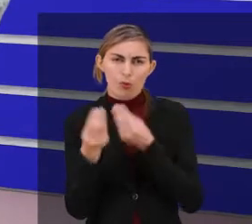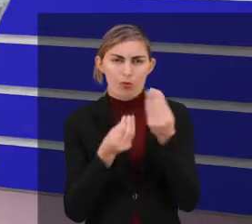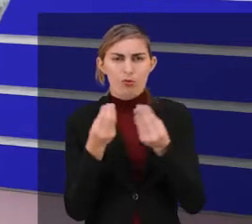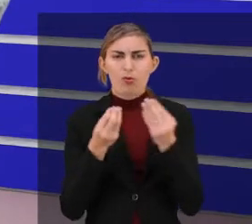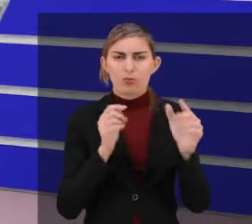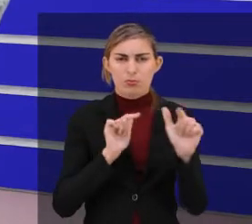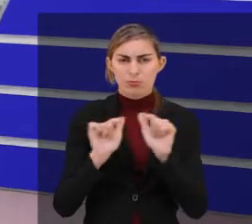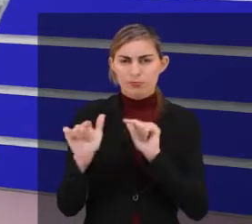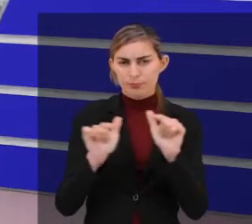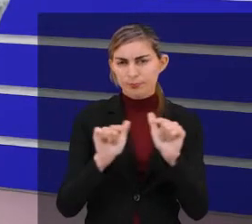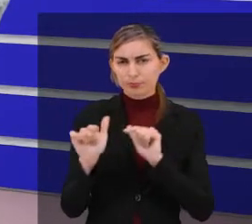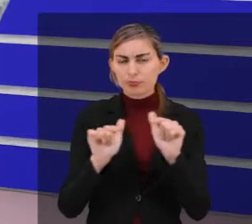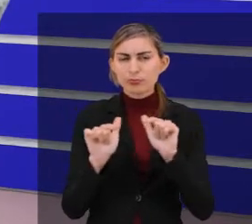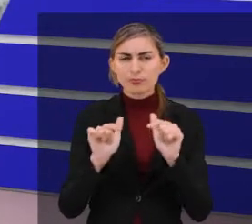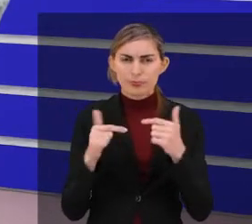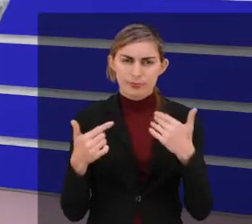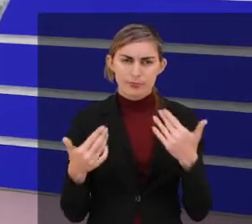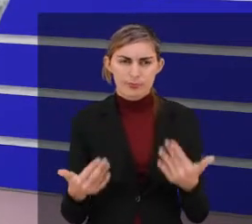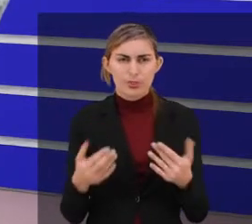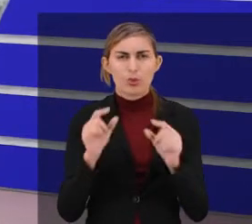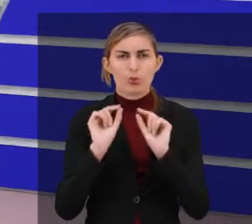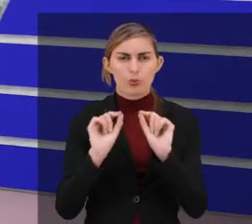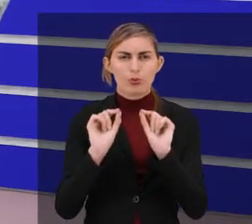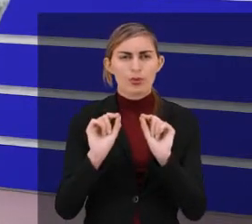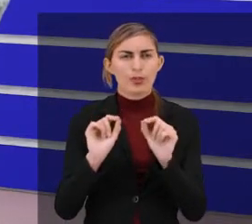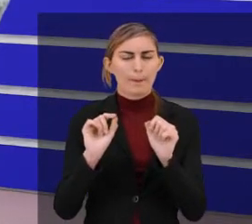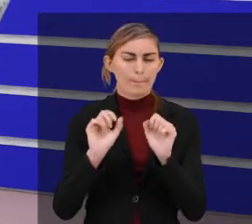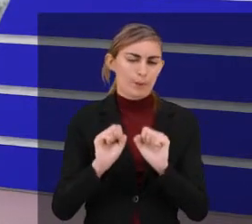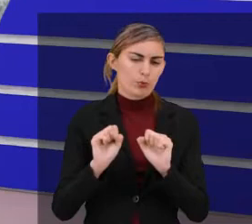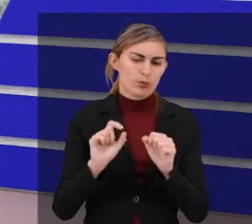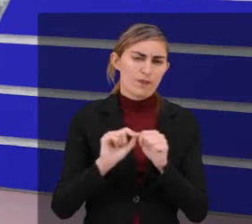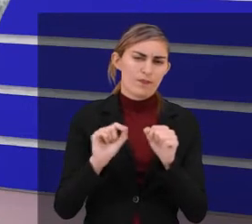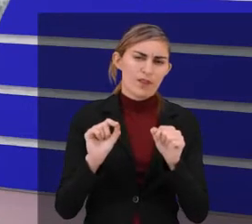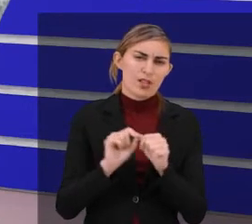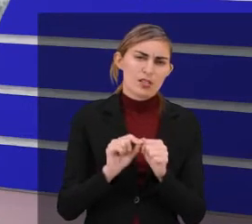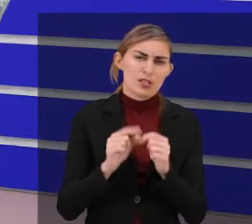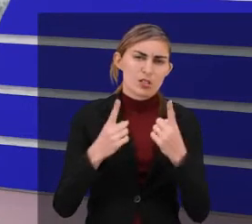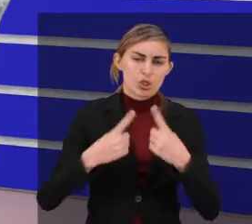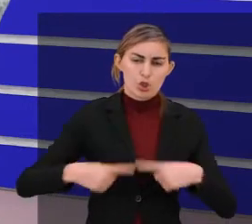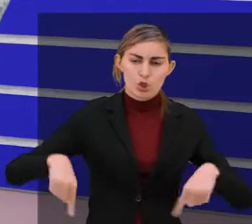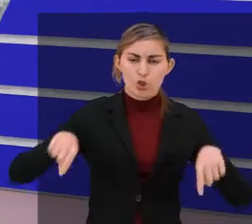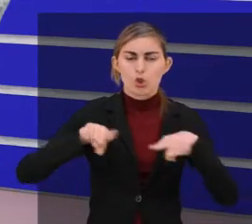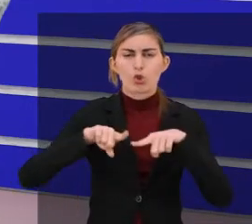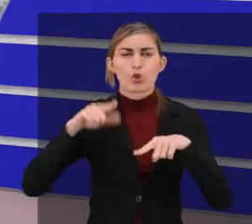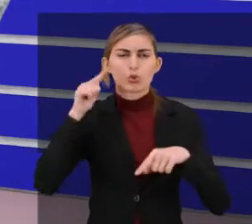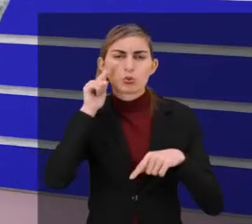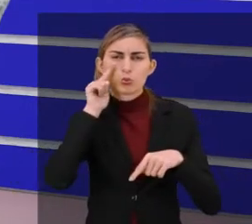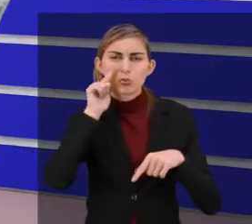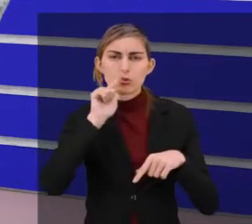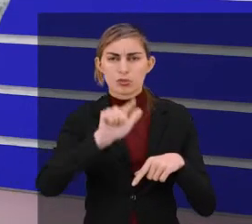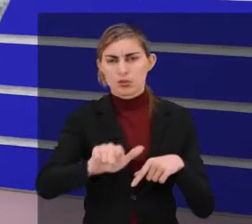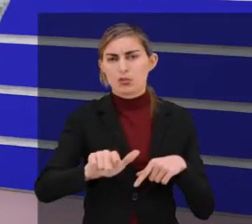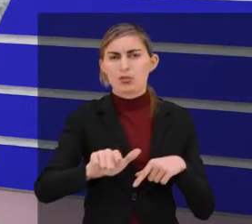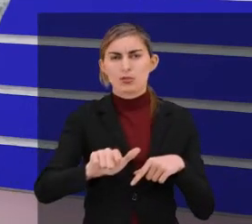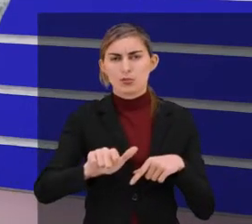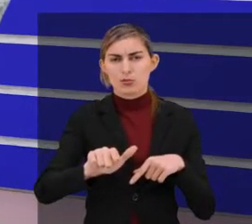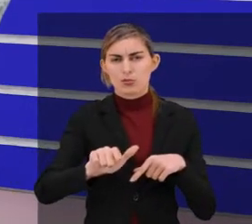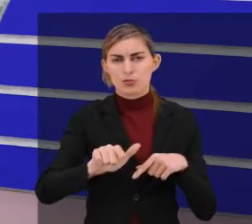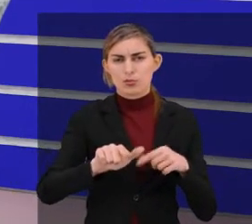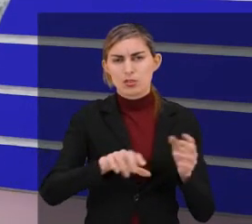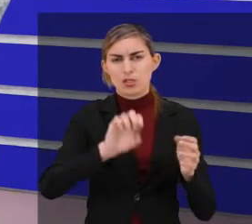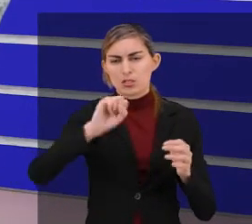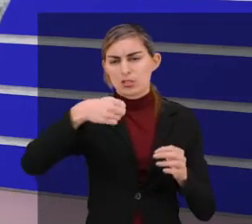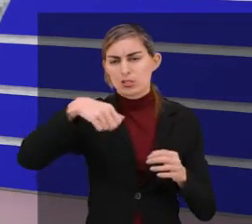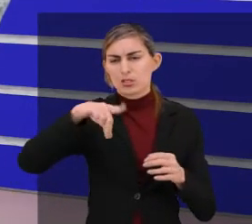o trabalho, né? O que poderia ser realizado, e nós conseguimos partir para